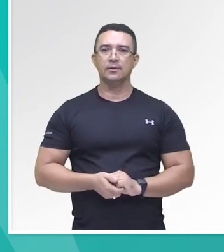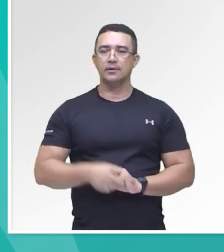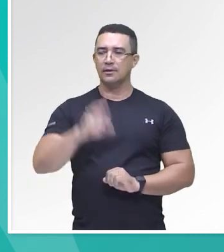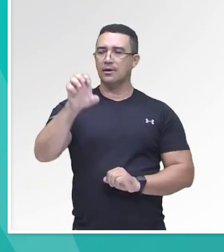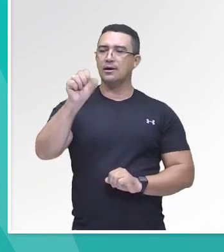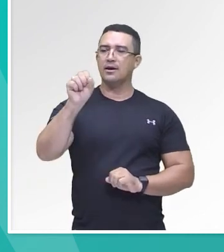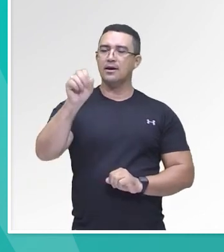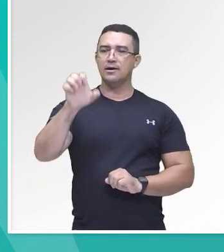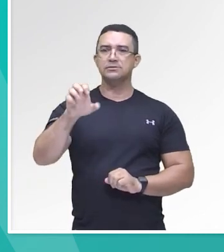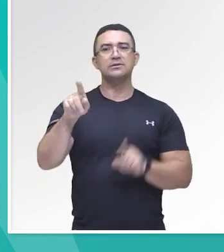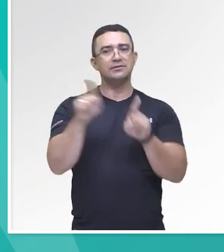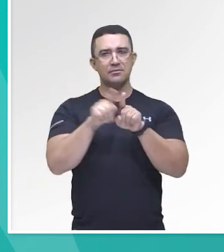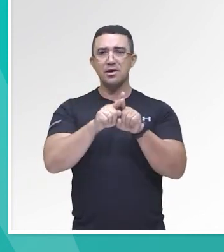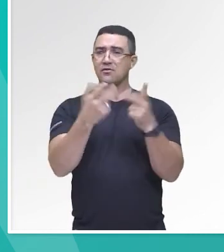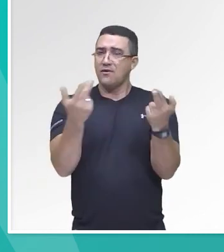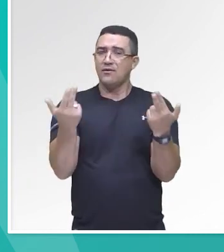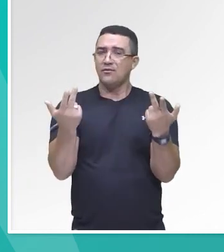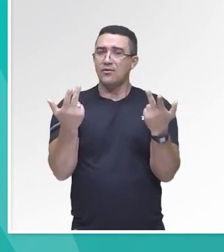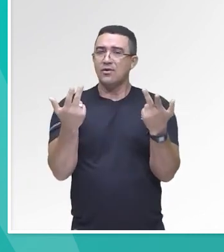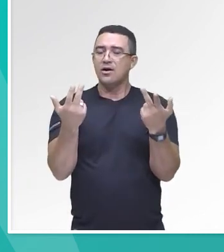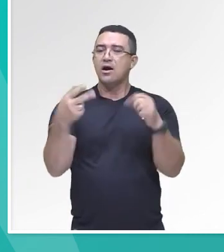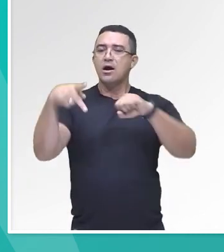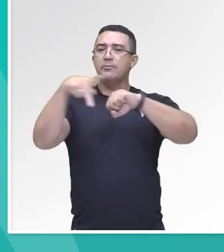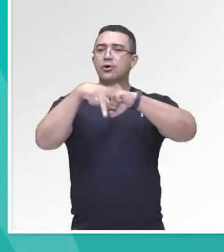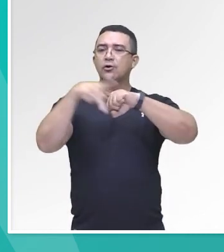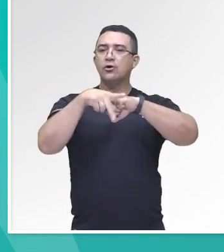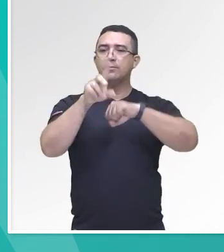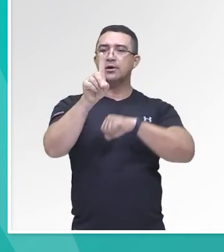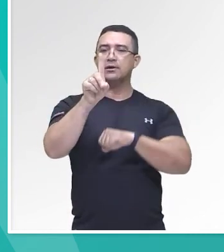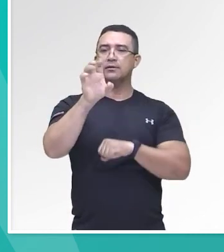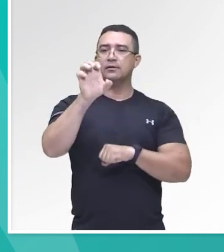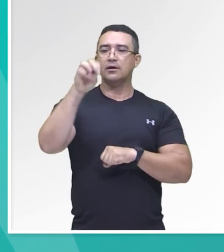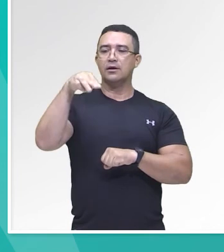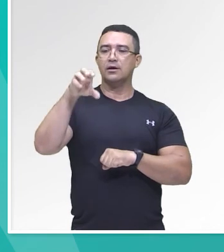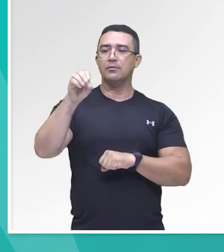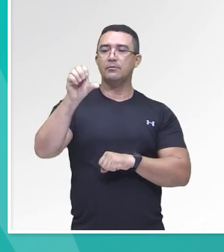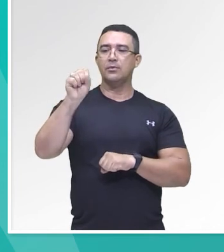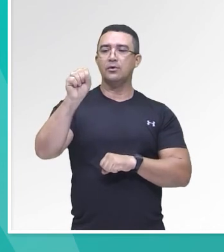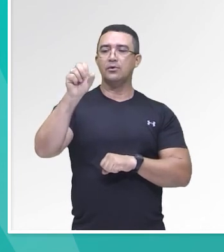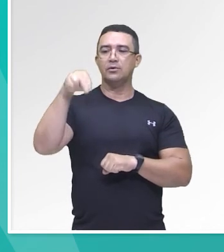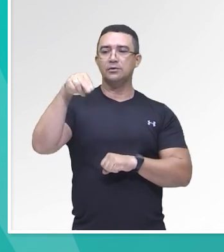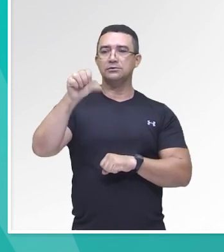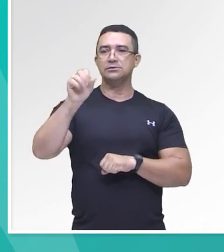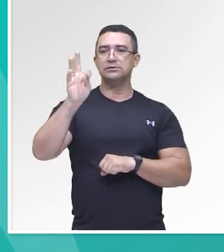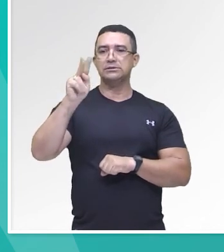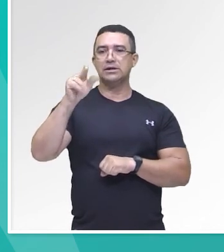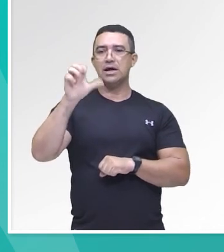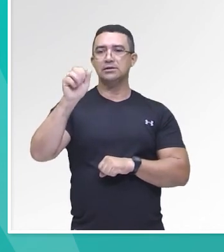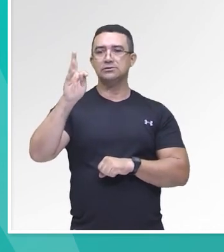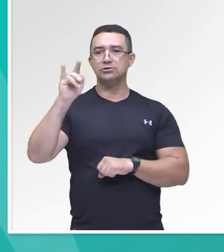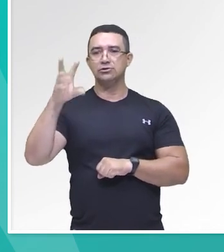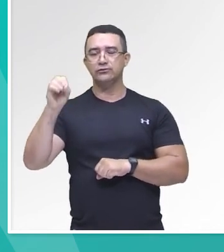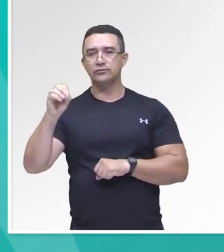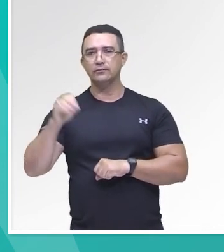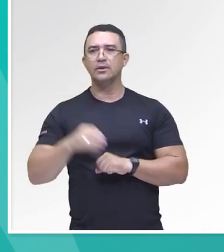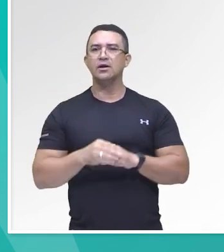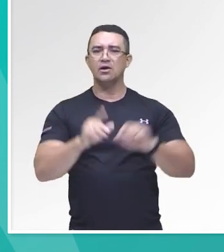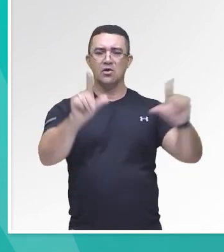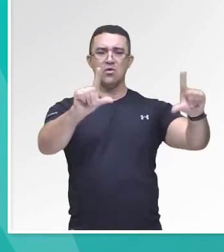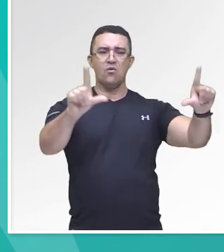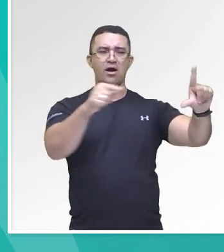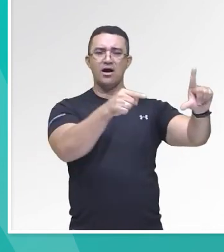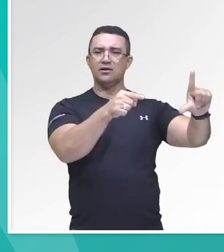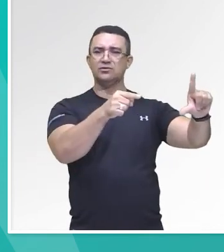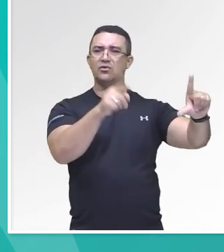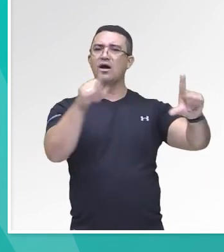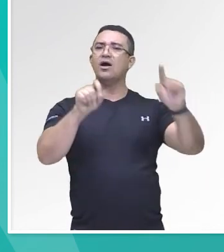esse vai na mesma linha, de referenciar a ideia anterior que acabou de ser dita. Esse quadro, que quadro que é esse?